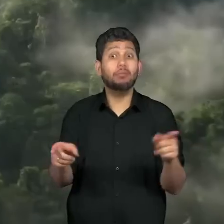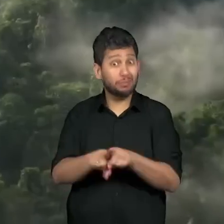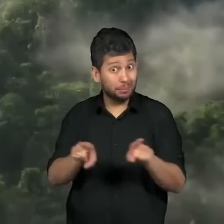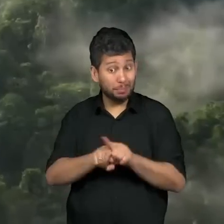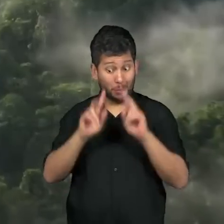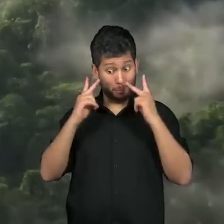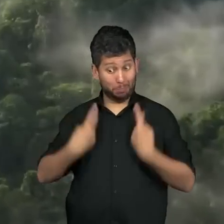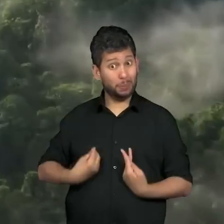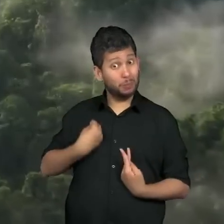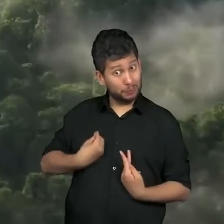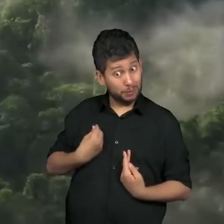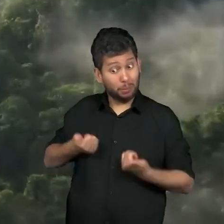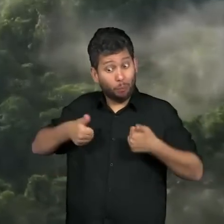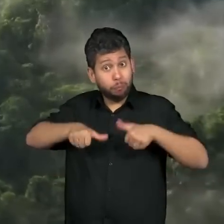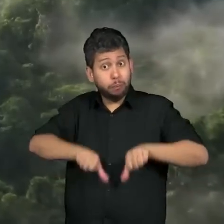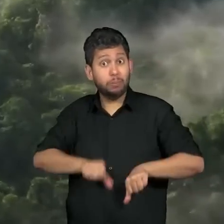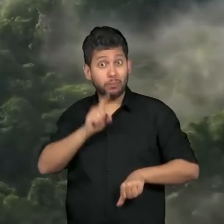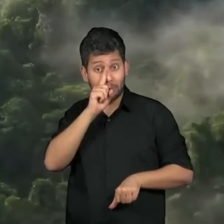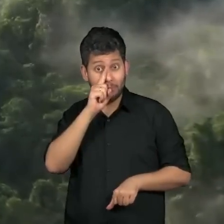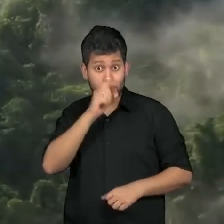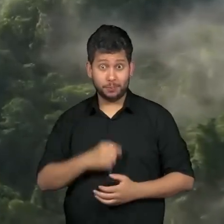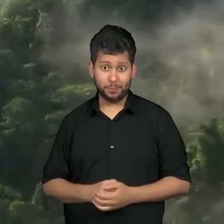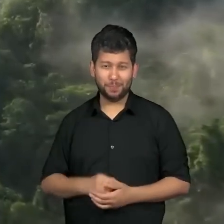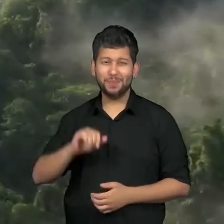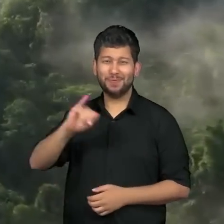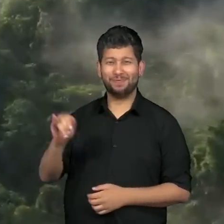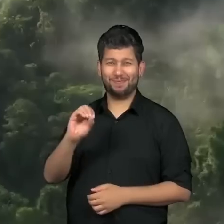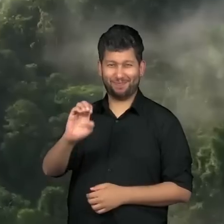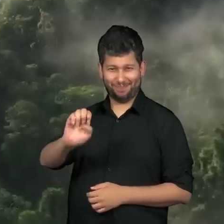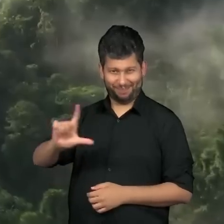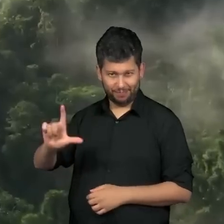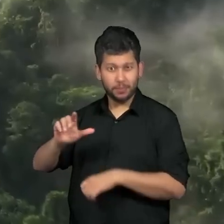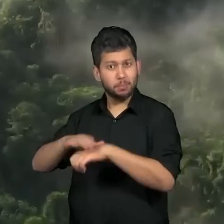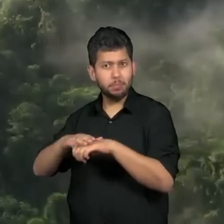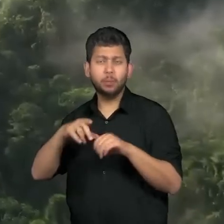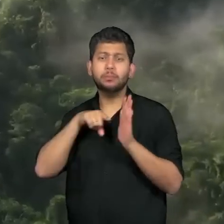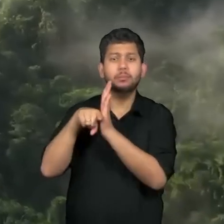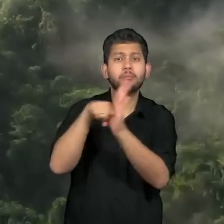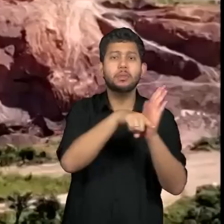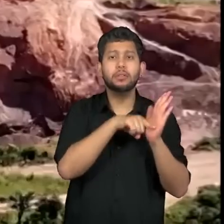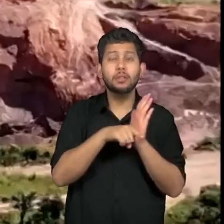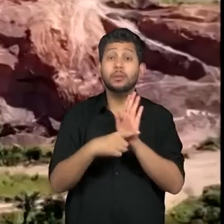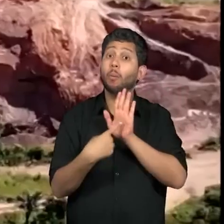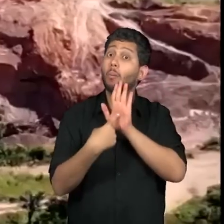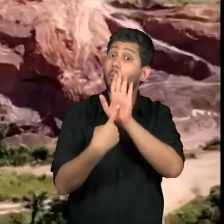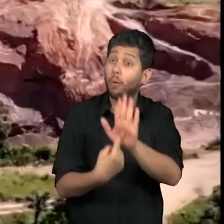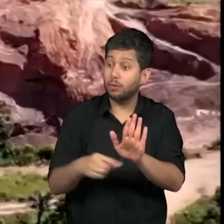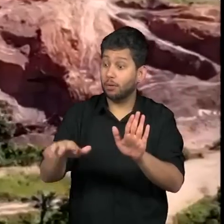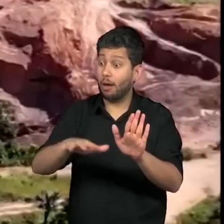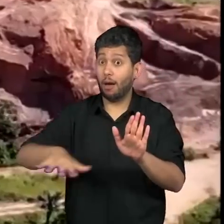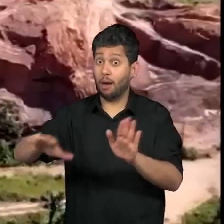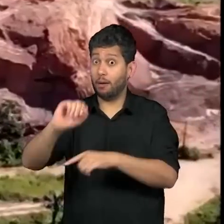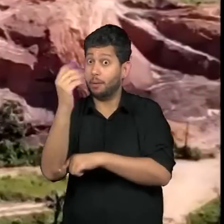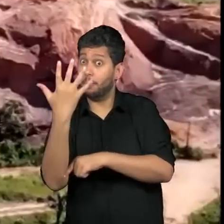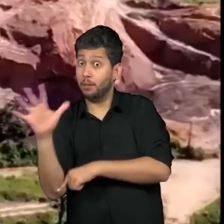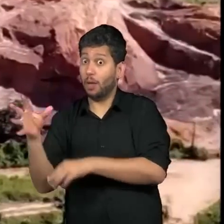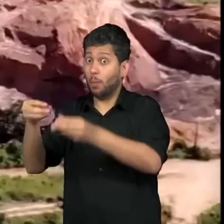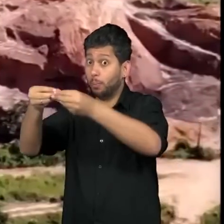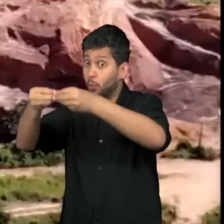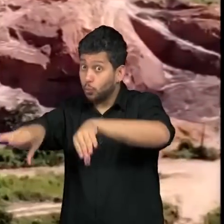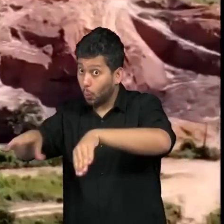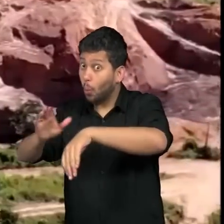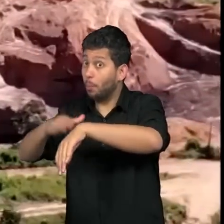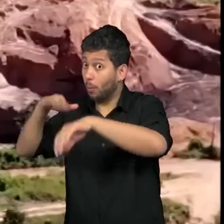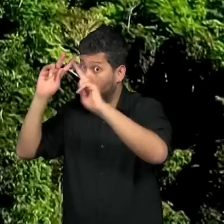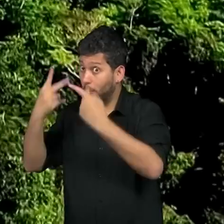O biólogo Joel Elvanger é o principal autor de um estudo que avaliou as relações entre impactos ambientais causados por